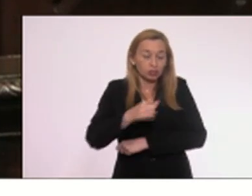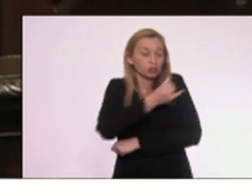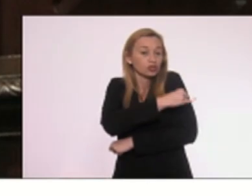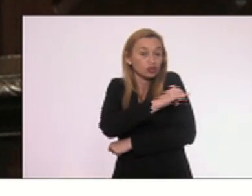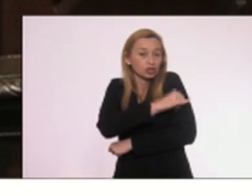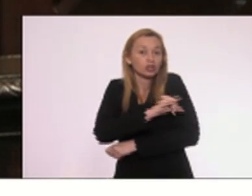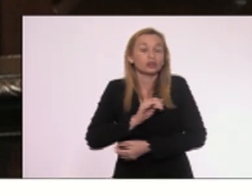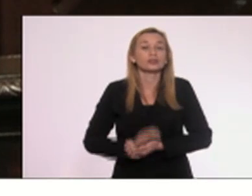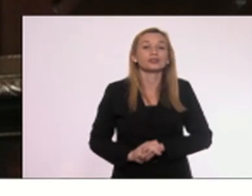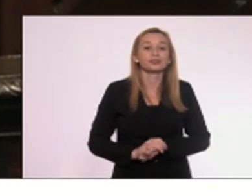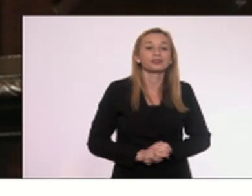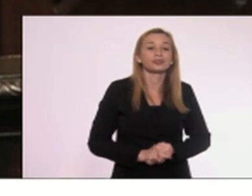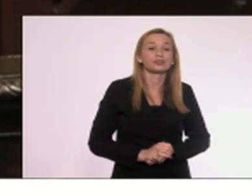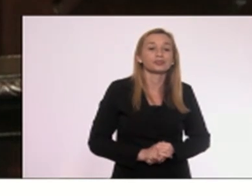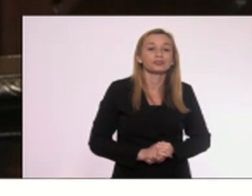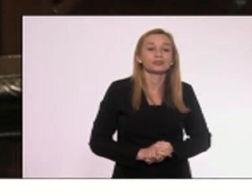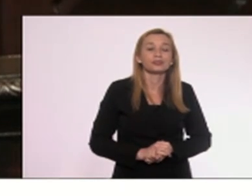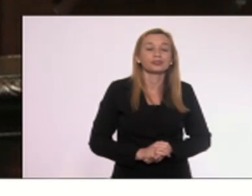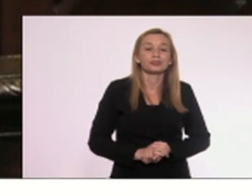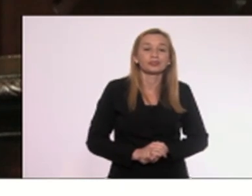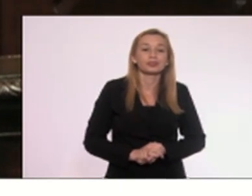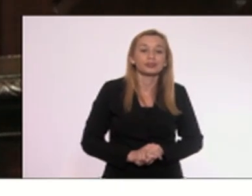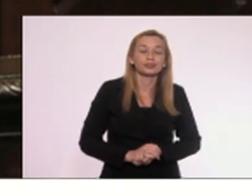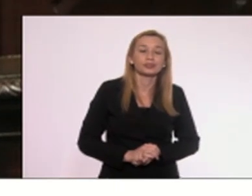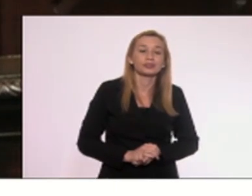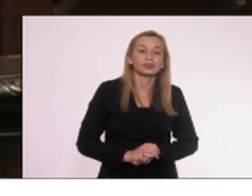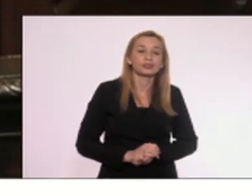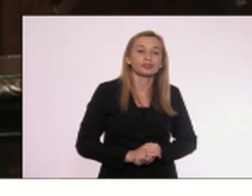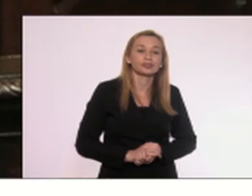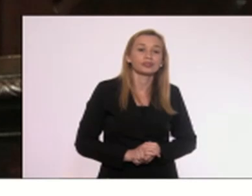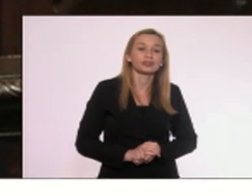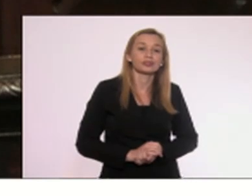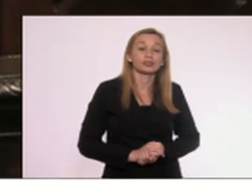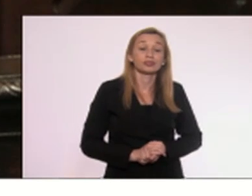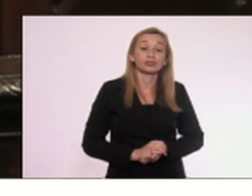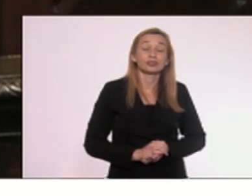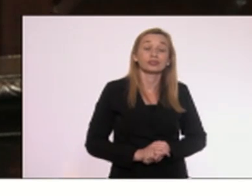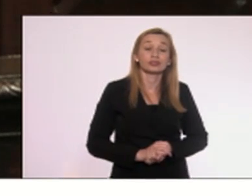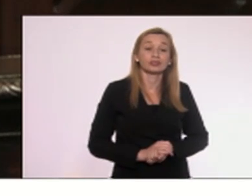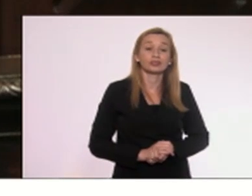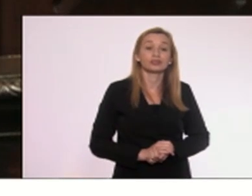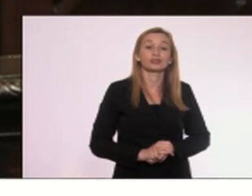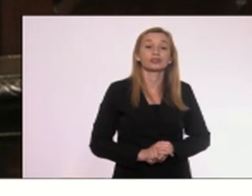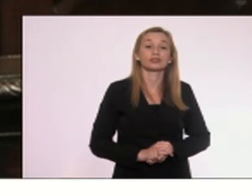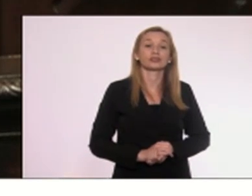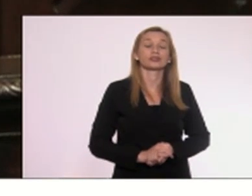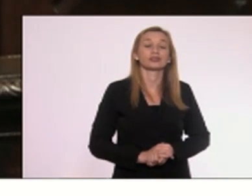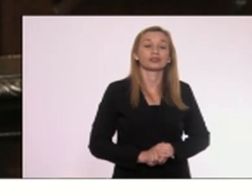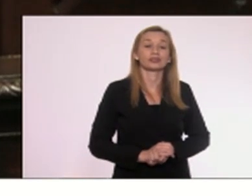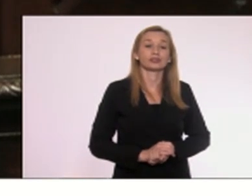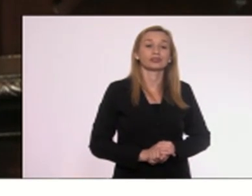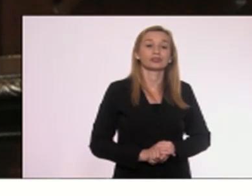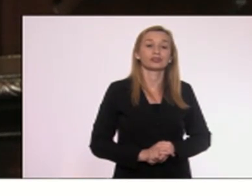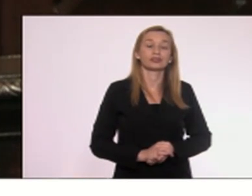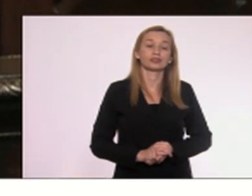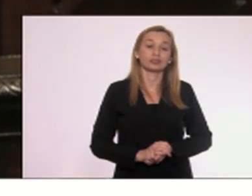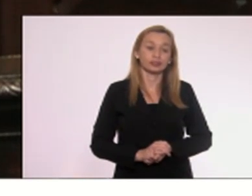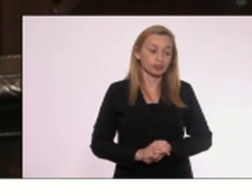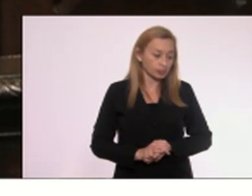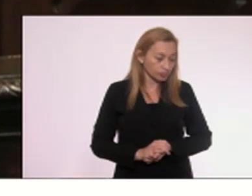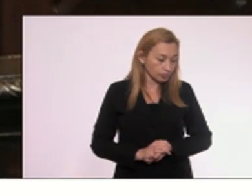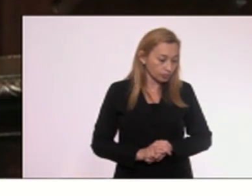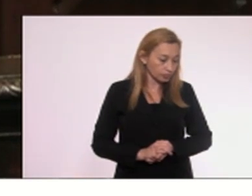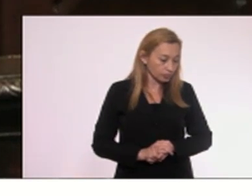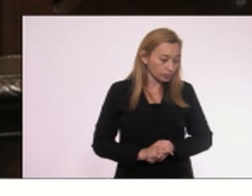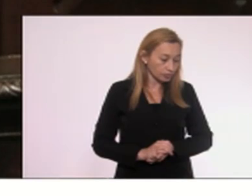dissolveu um diretório legitimamente eleito, com uma convenção já